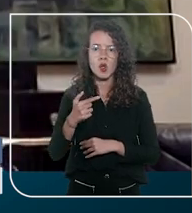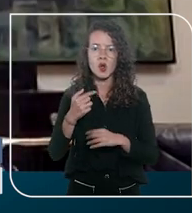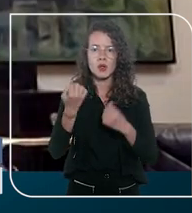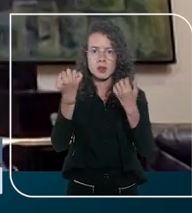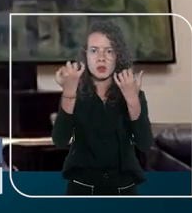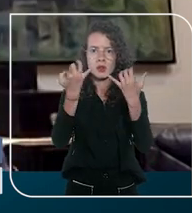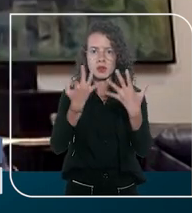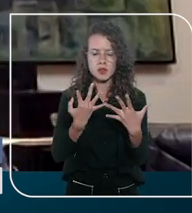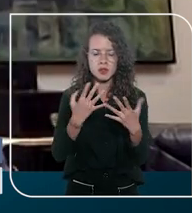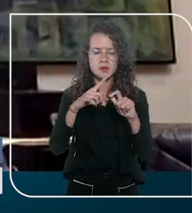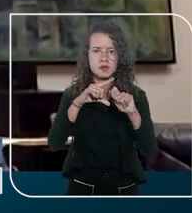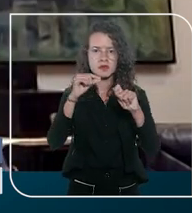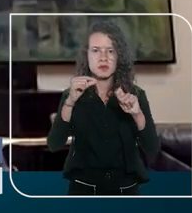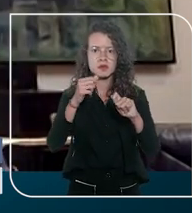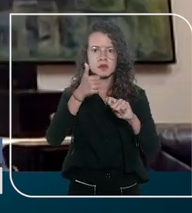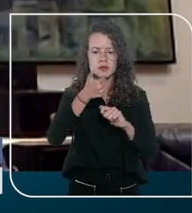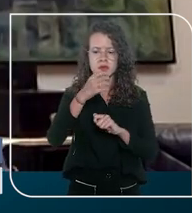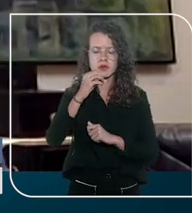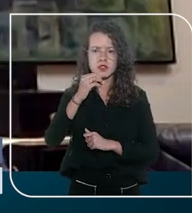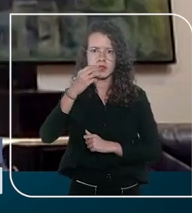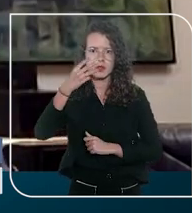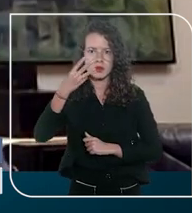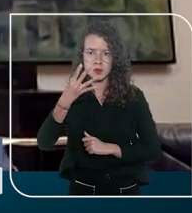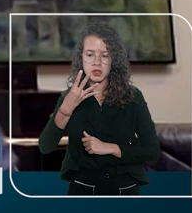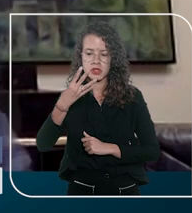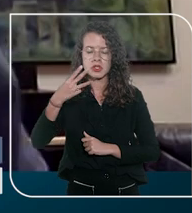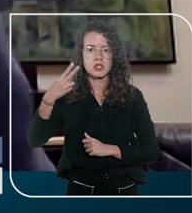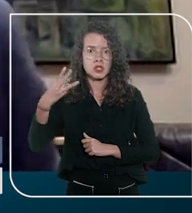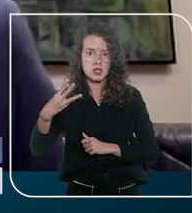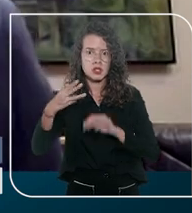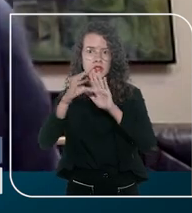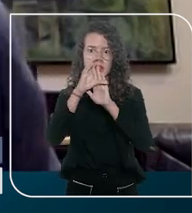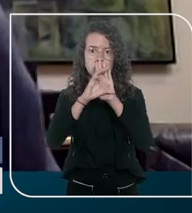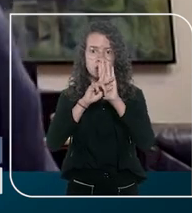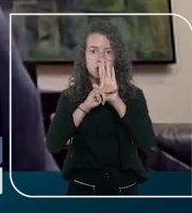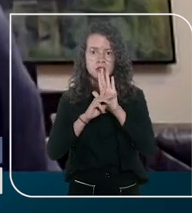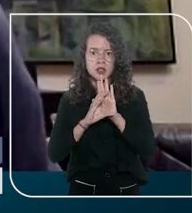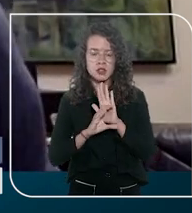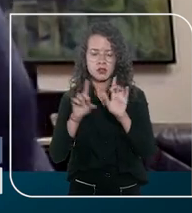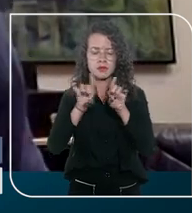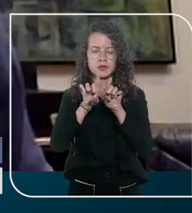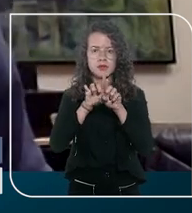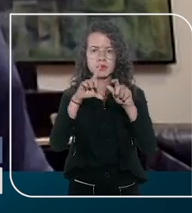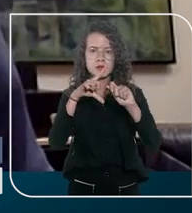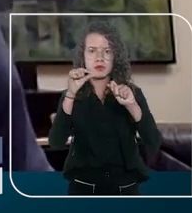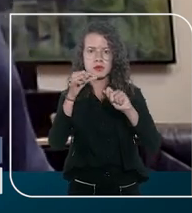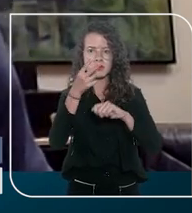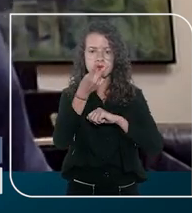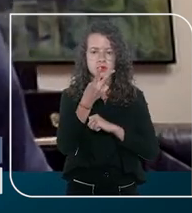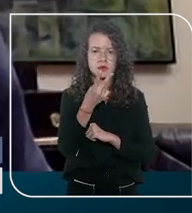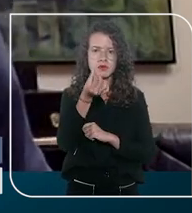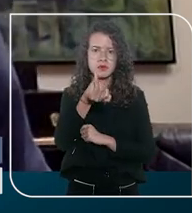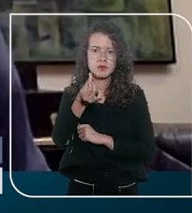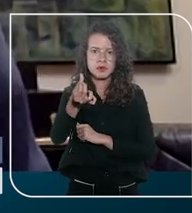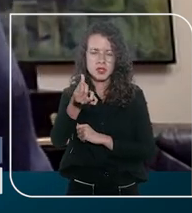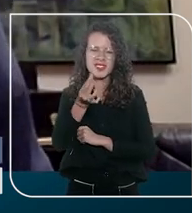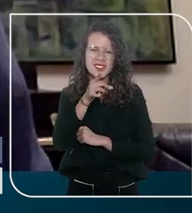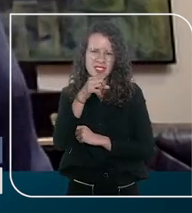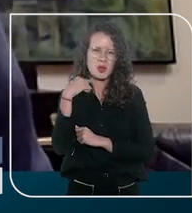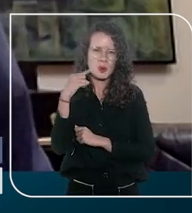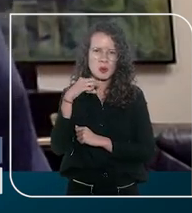o 1043 do Código de Processo Civil e o artigo 266 citado pelo Dr. Maurício